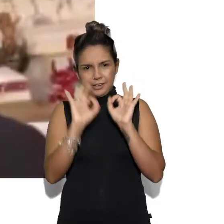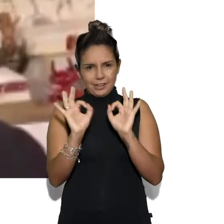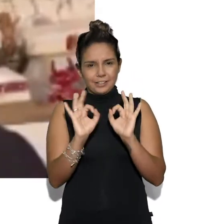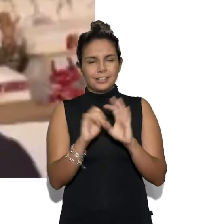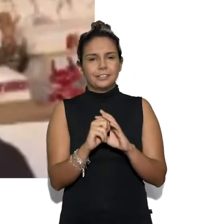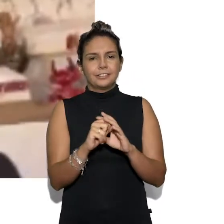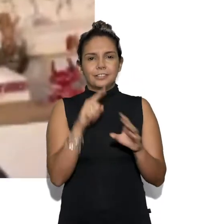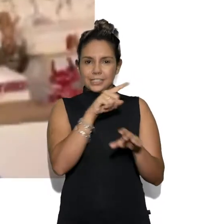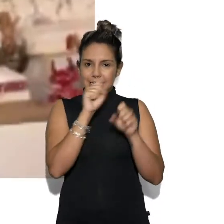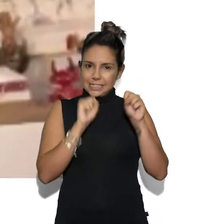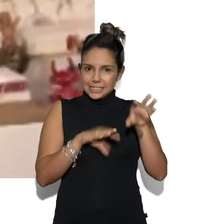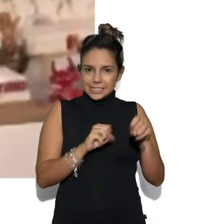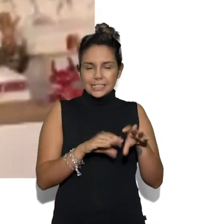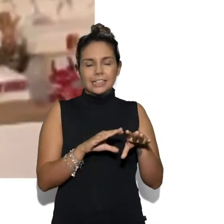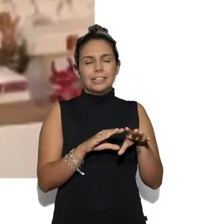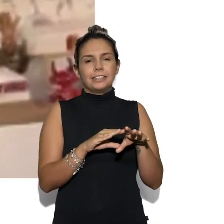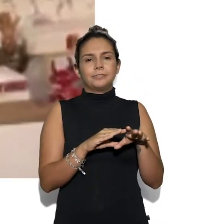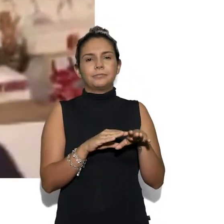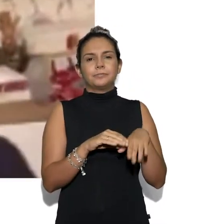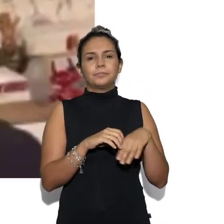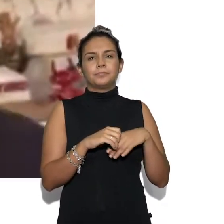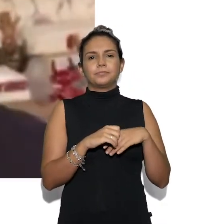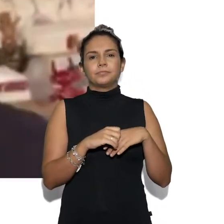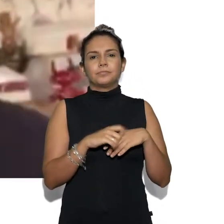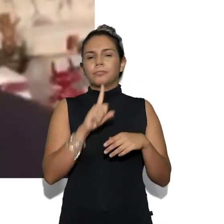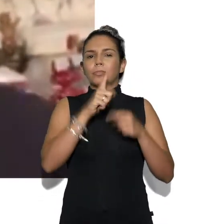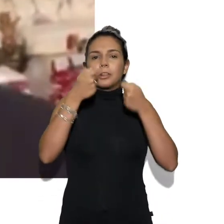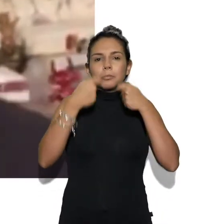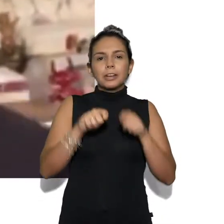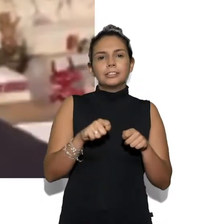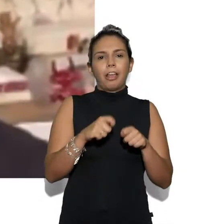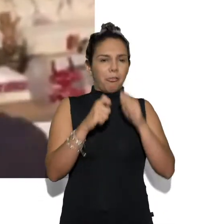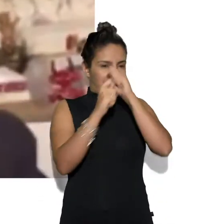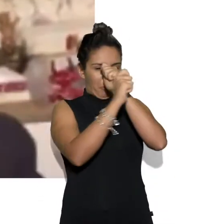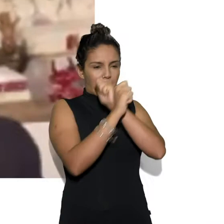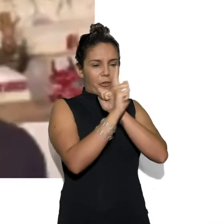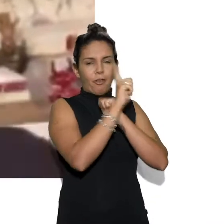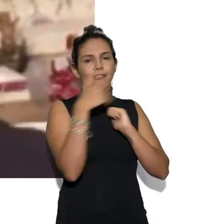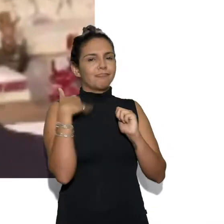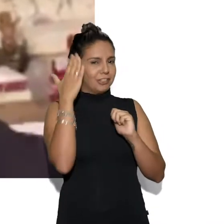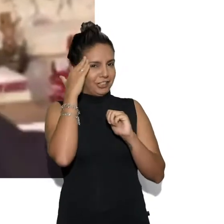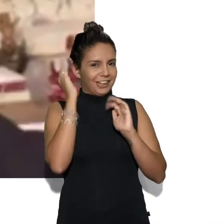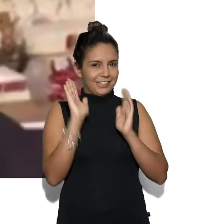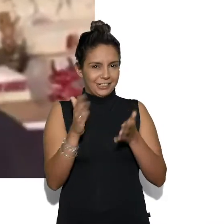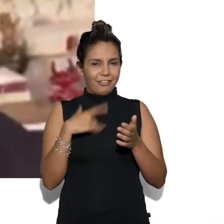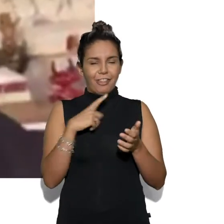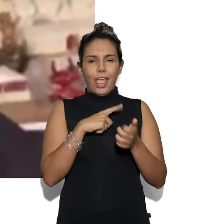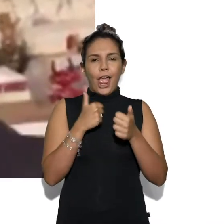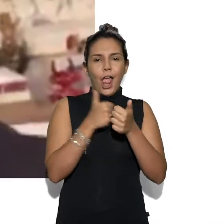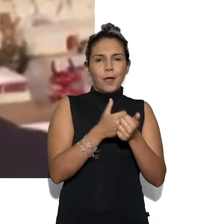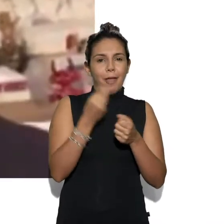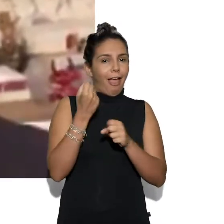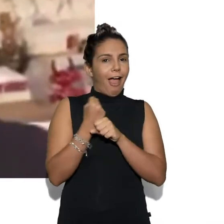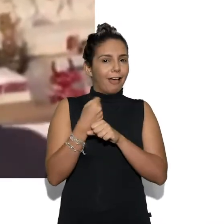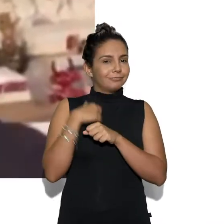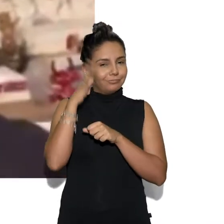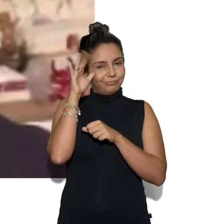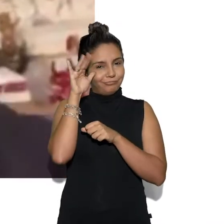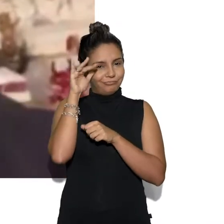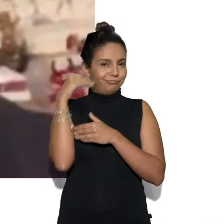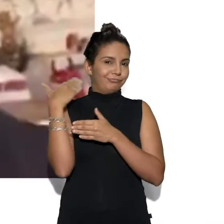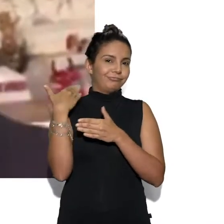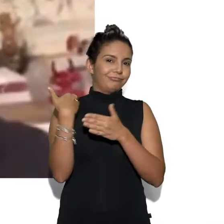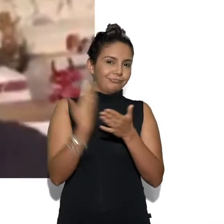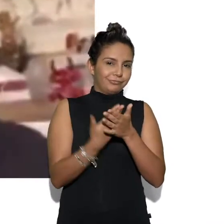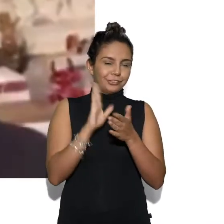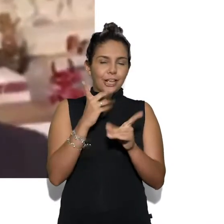escritores, você ensina, você não precisa me enganar, porque eu já sei, já estou acompanhando há uns anos, eu